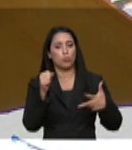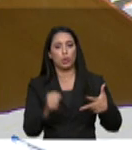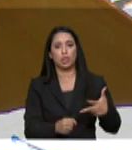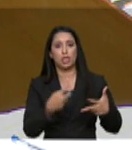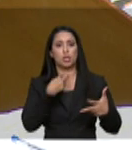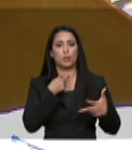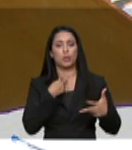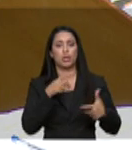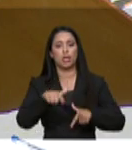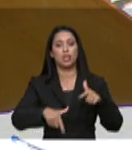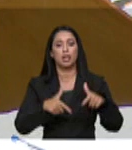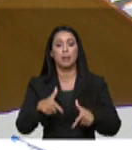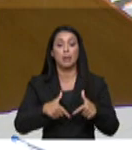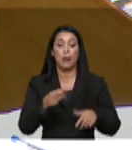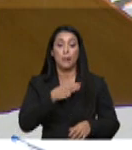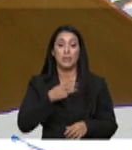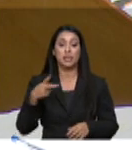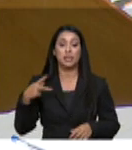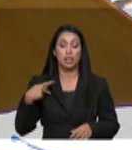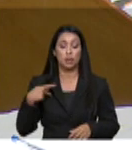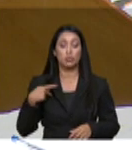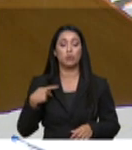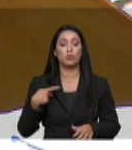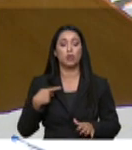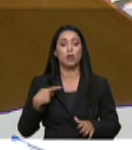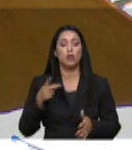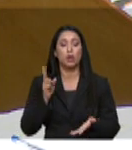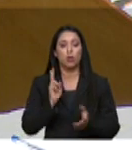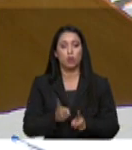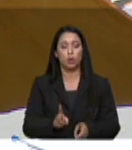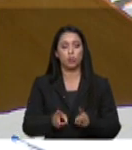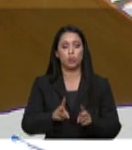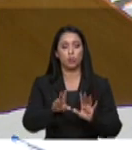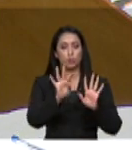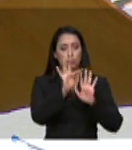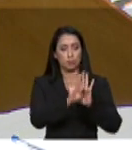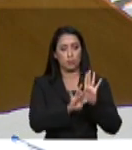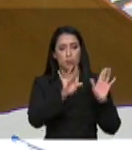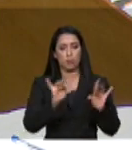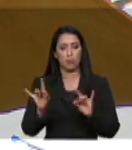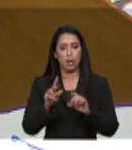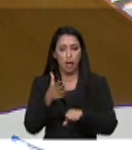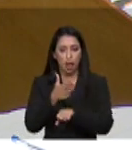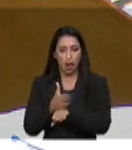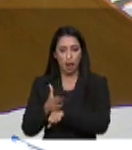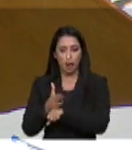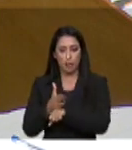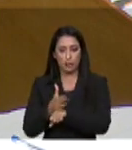sonares e continua Ministério Público transcrevendo a Live do acusado abraços